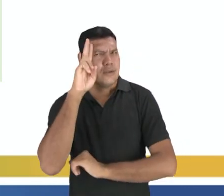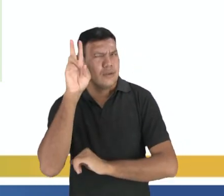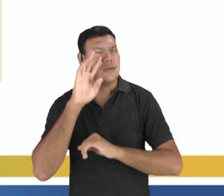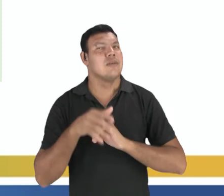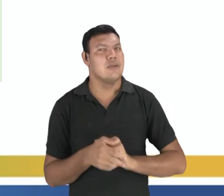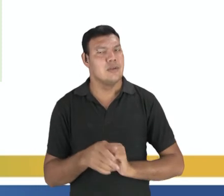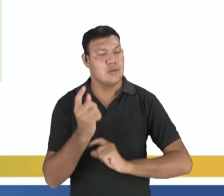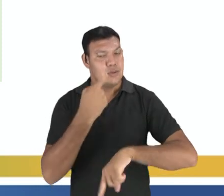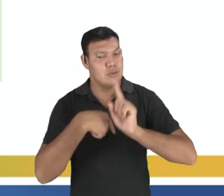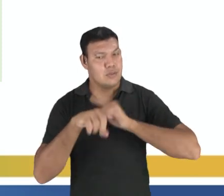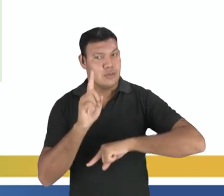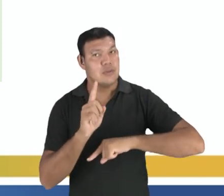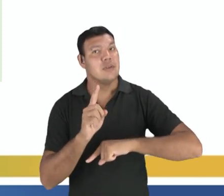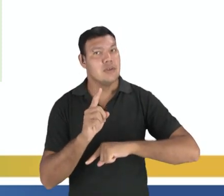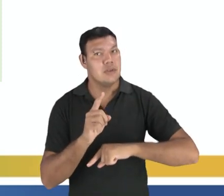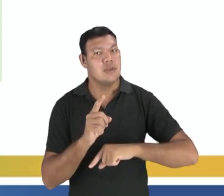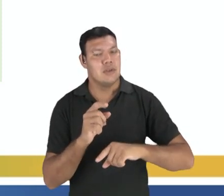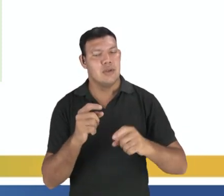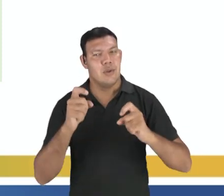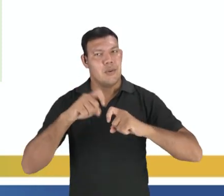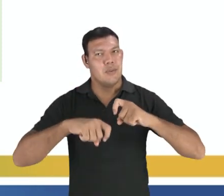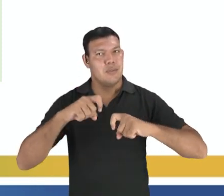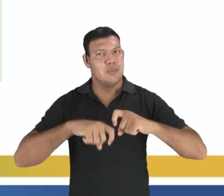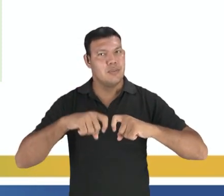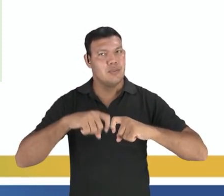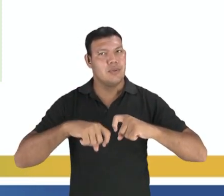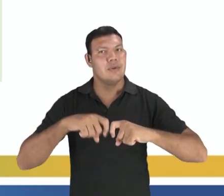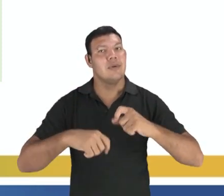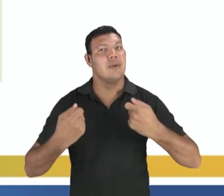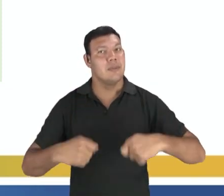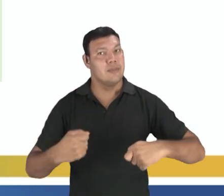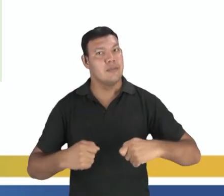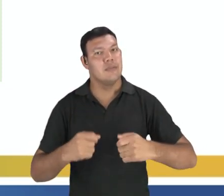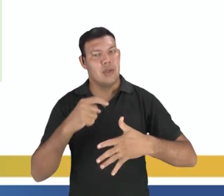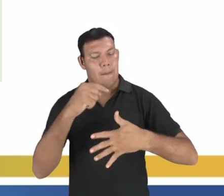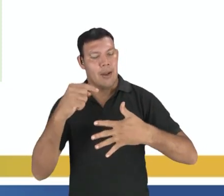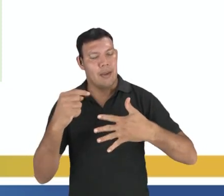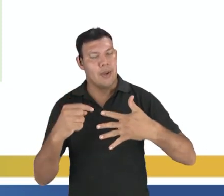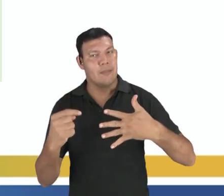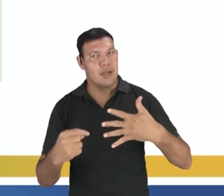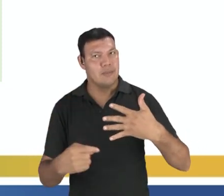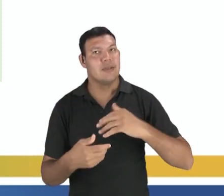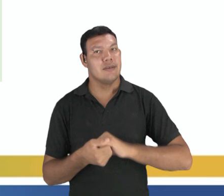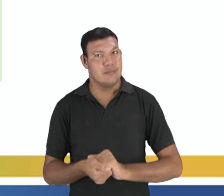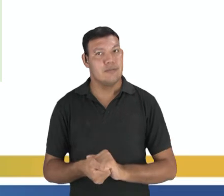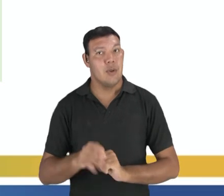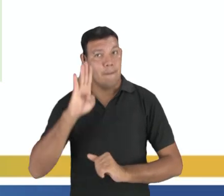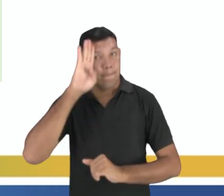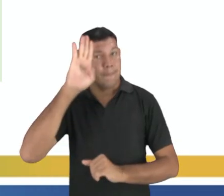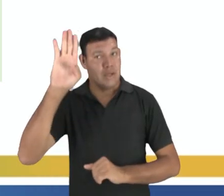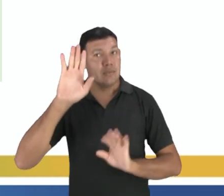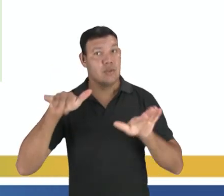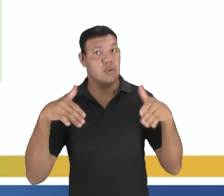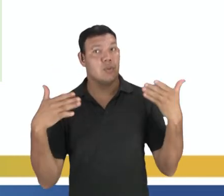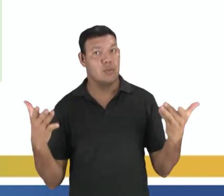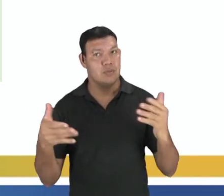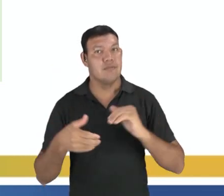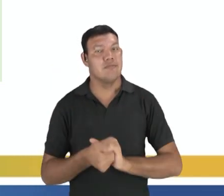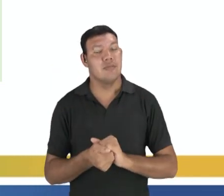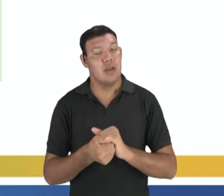sucesso reprodutivo, ele precisa de ter alguns critérios. Um desses critérios está relacionado